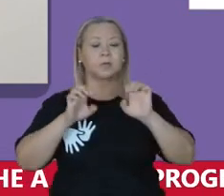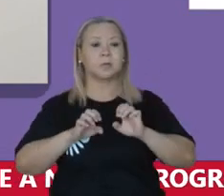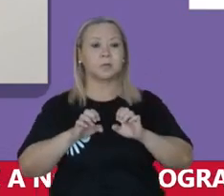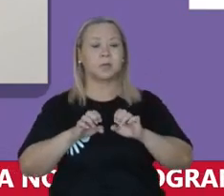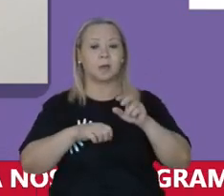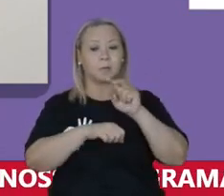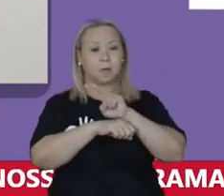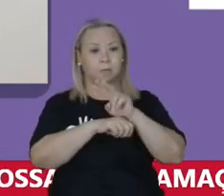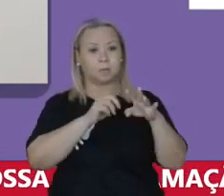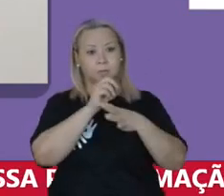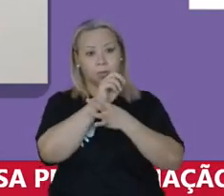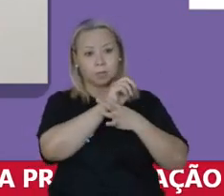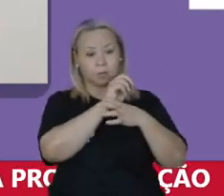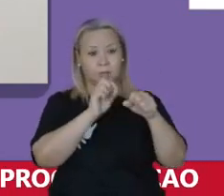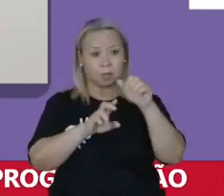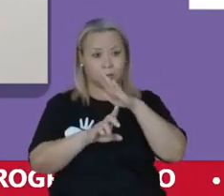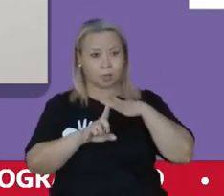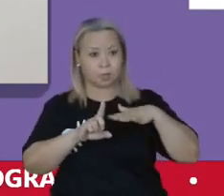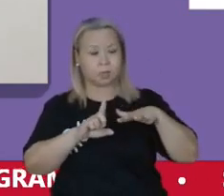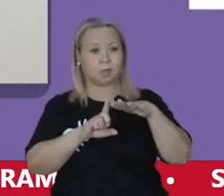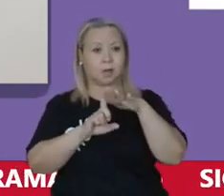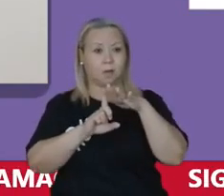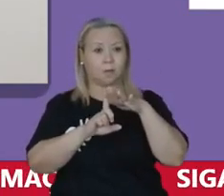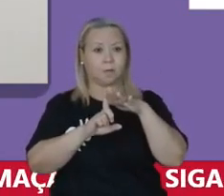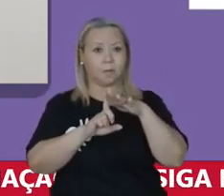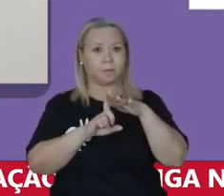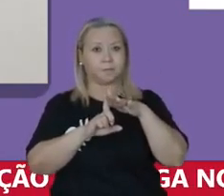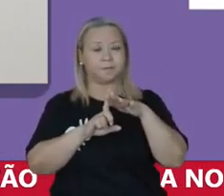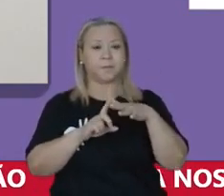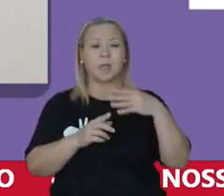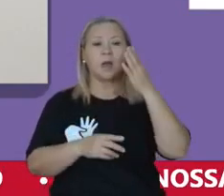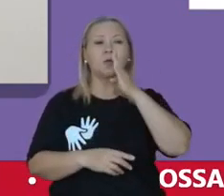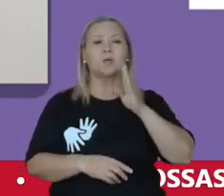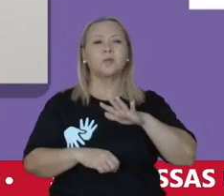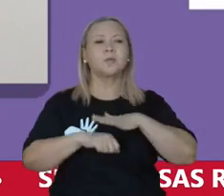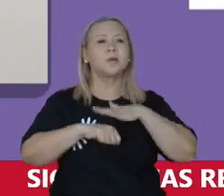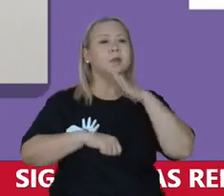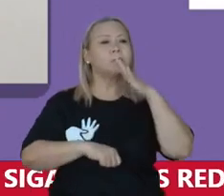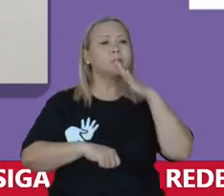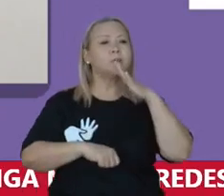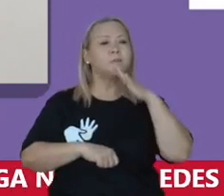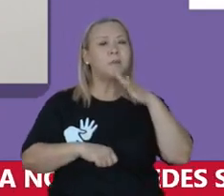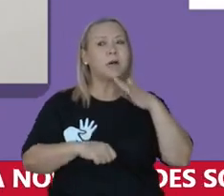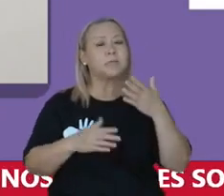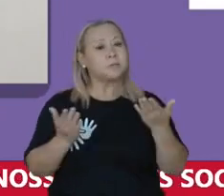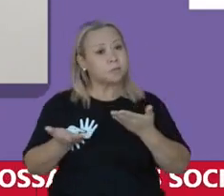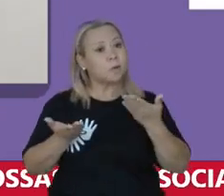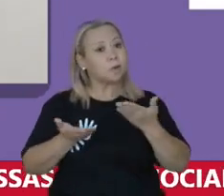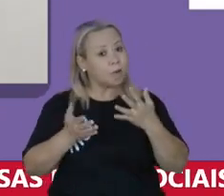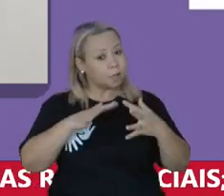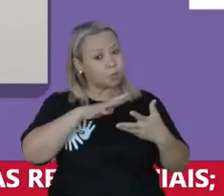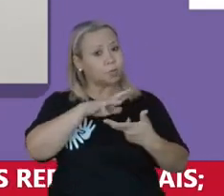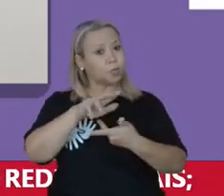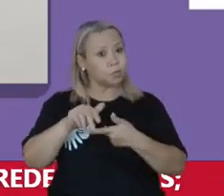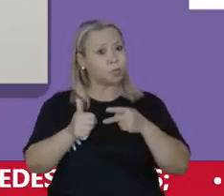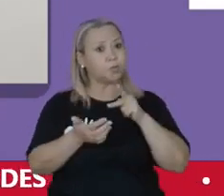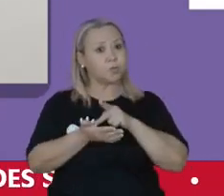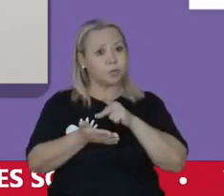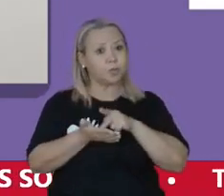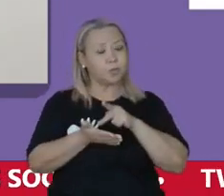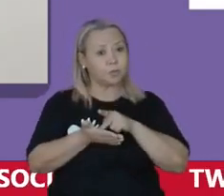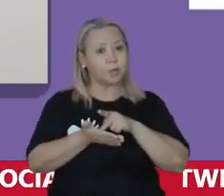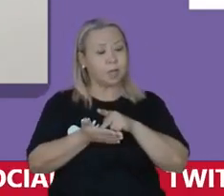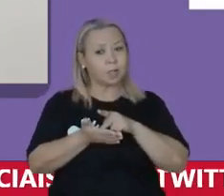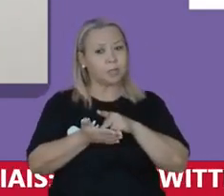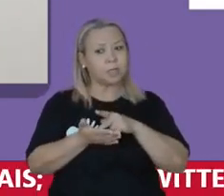seguridade social, então, ele ajuda, no Brasil é um dos mais modernos no mundo. Ele,